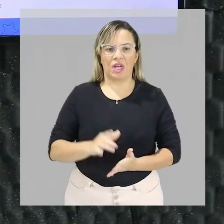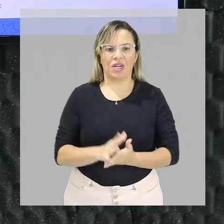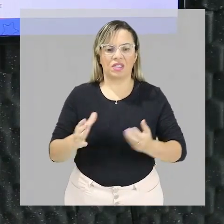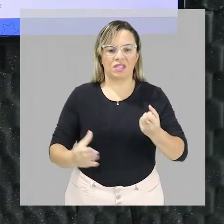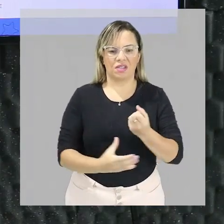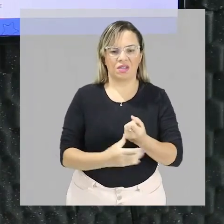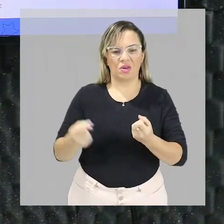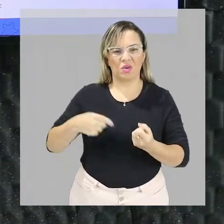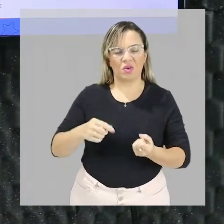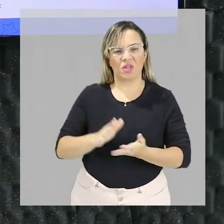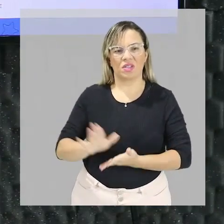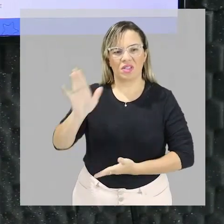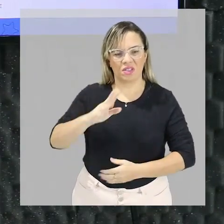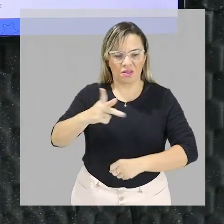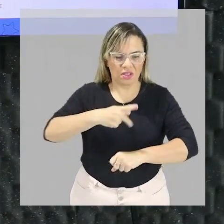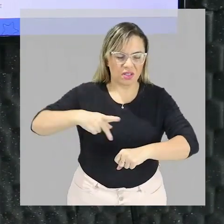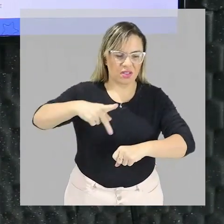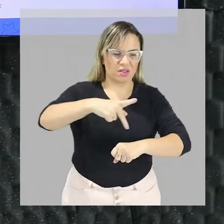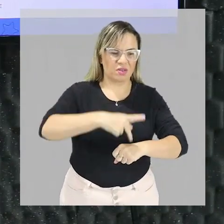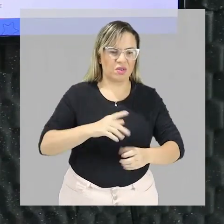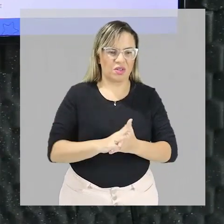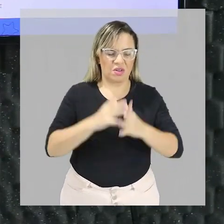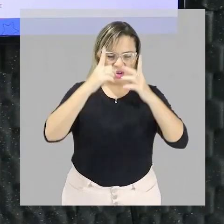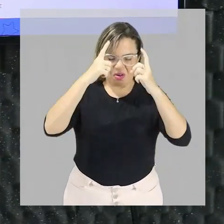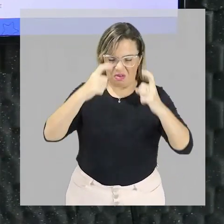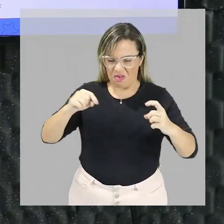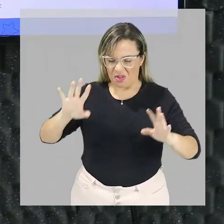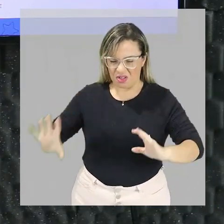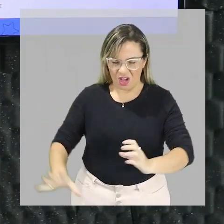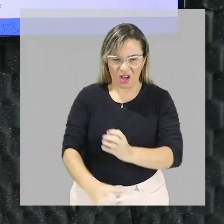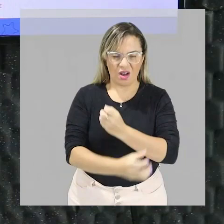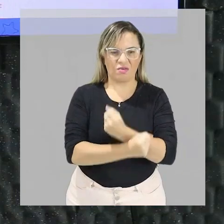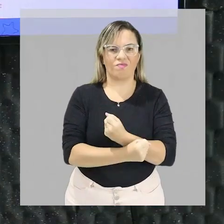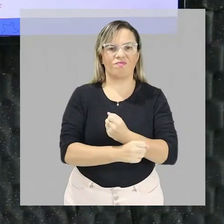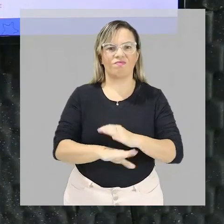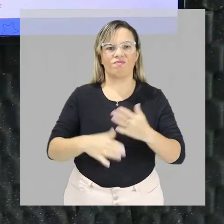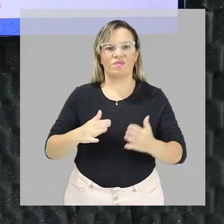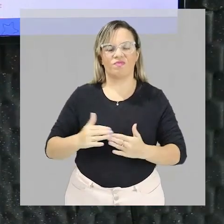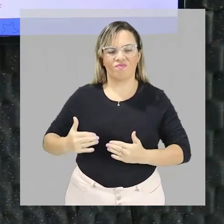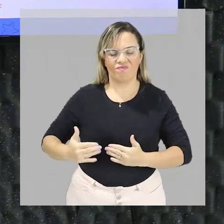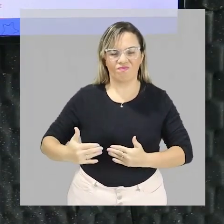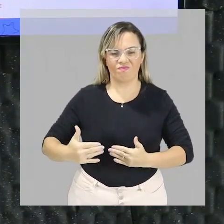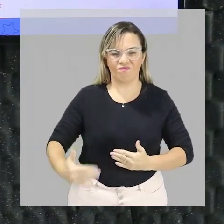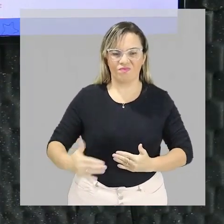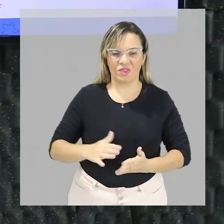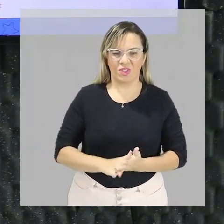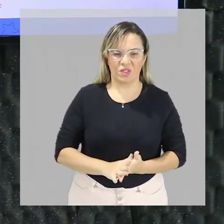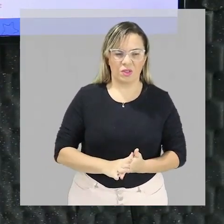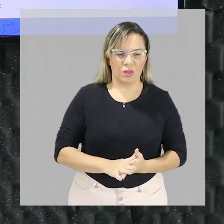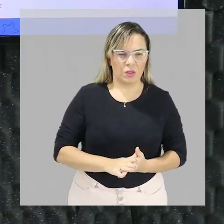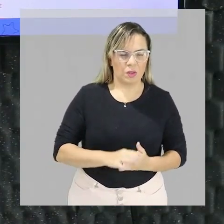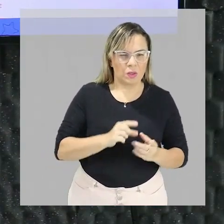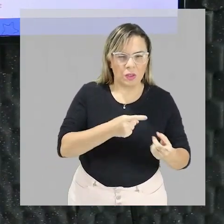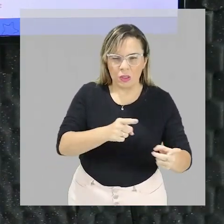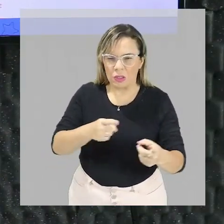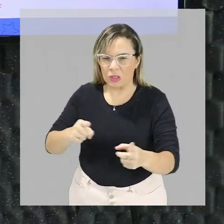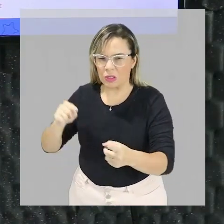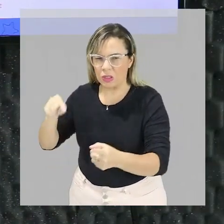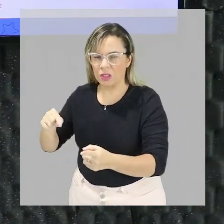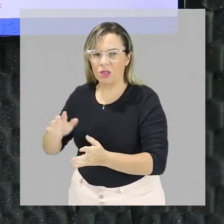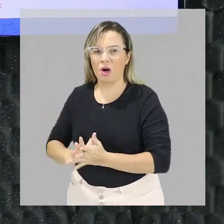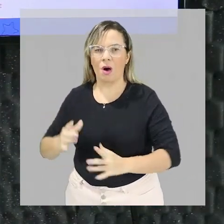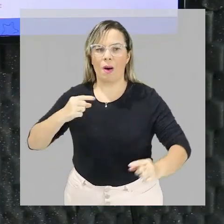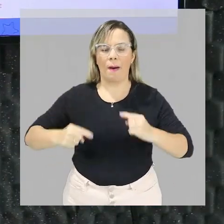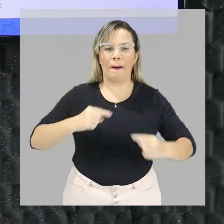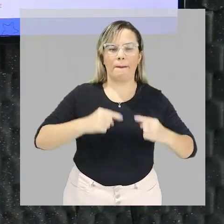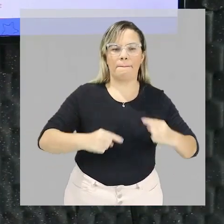uma época onde nós teremos uma violenta censura e um processo de perseguição política de uma